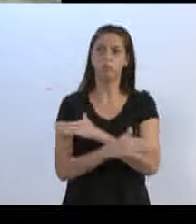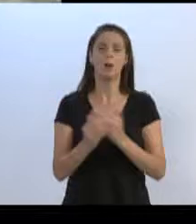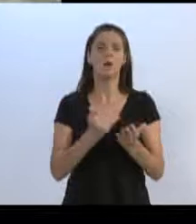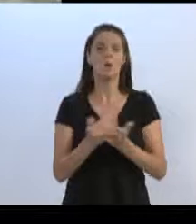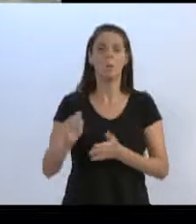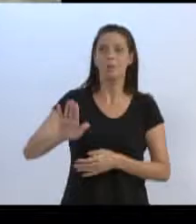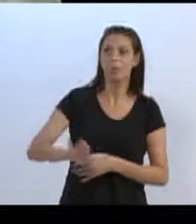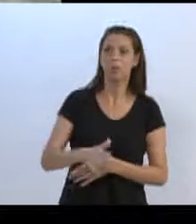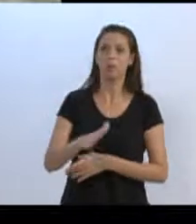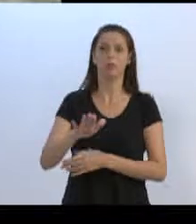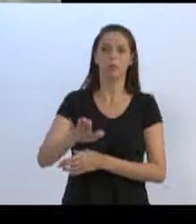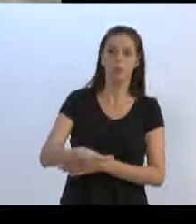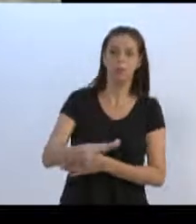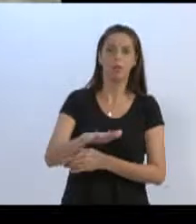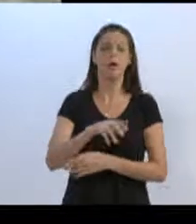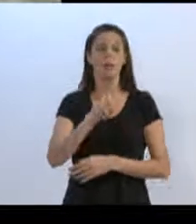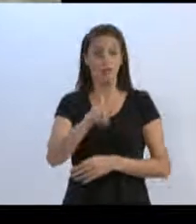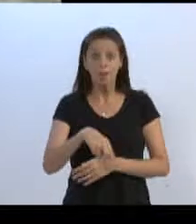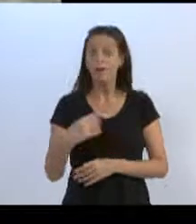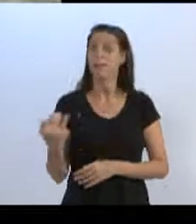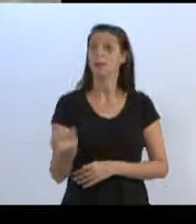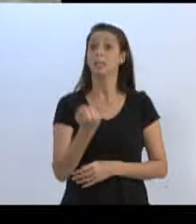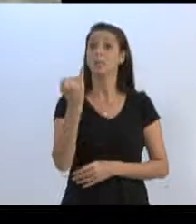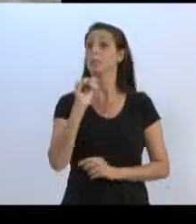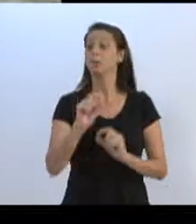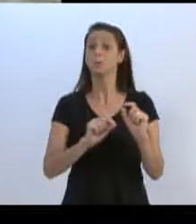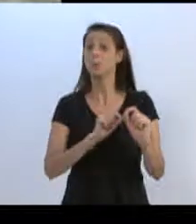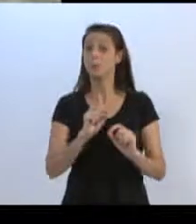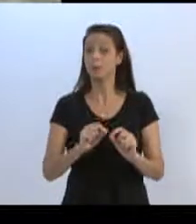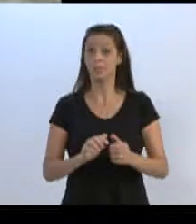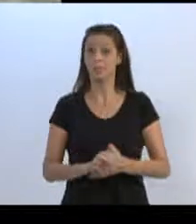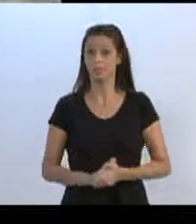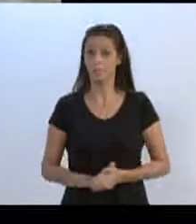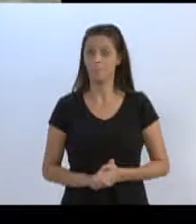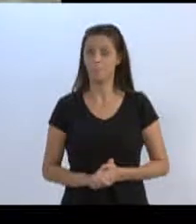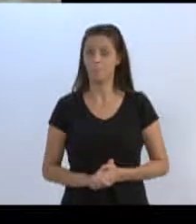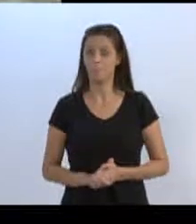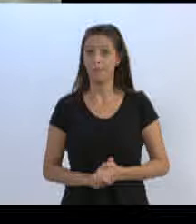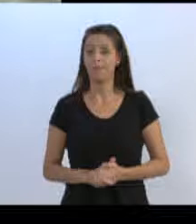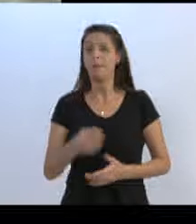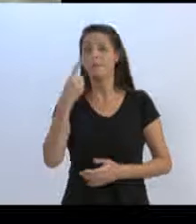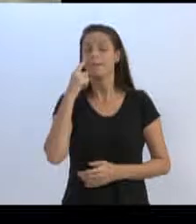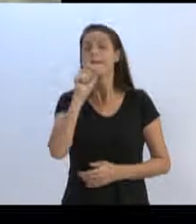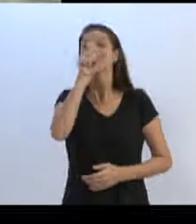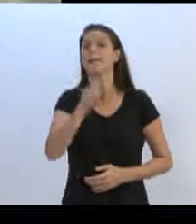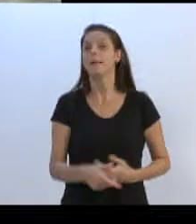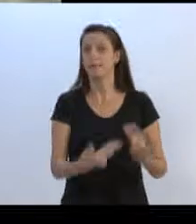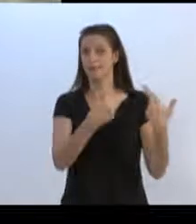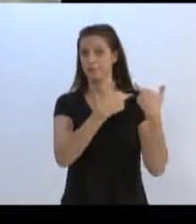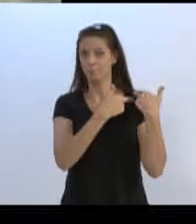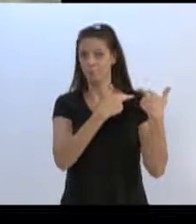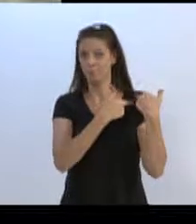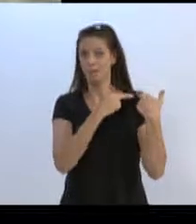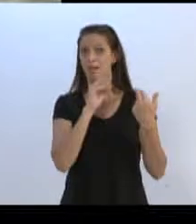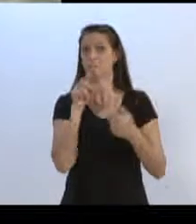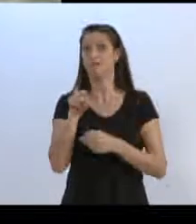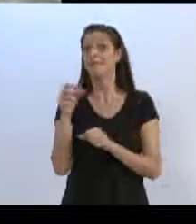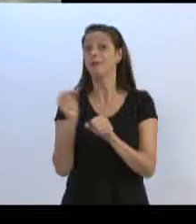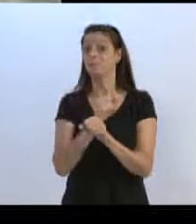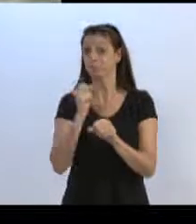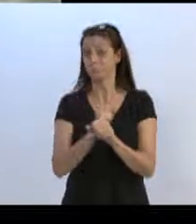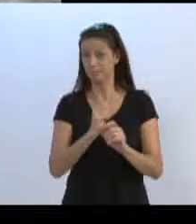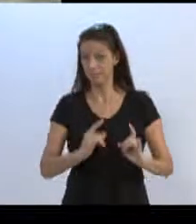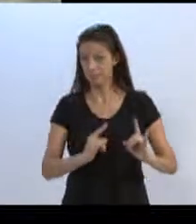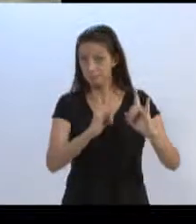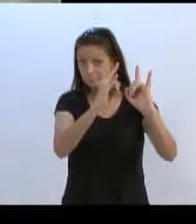problema nessa rua. Então é importante que nós apuramos os responsáveis por essa construção e que, se eles, de alguma